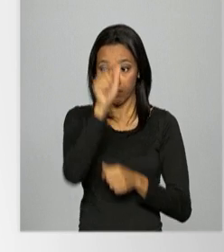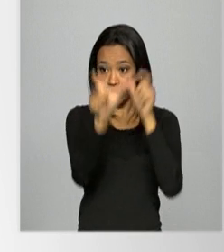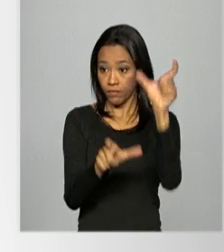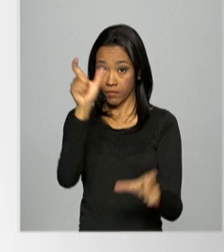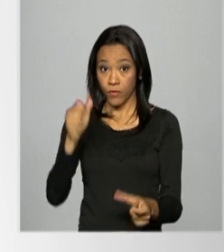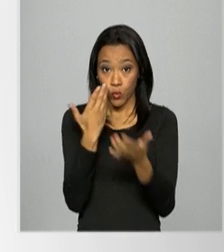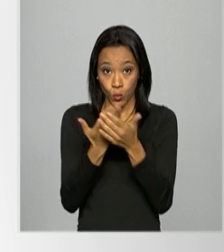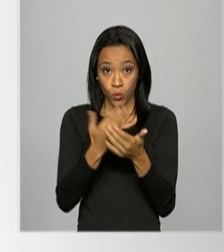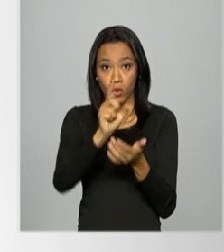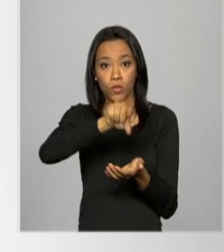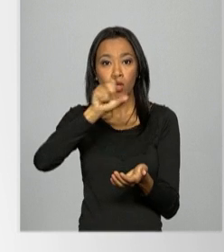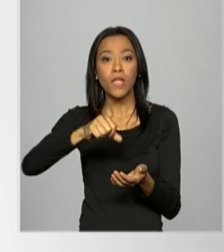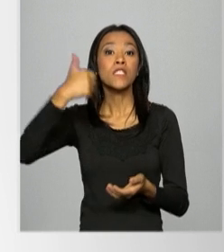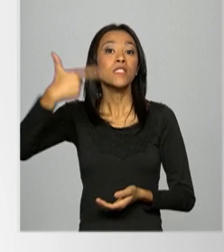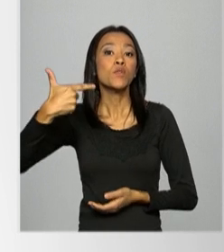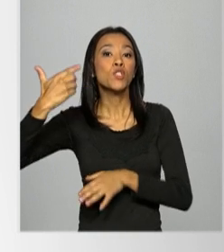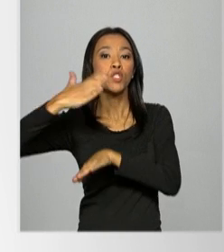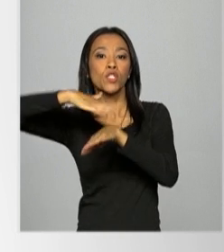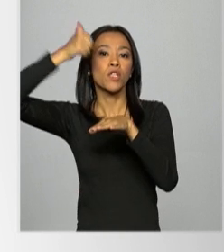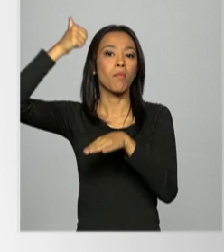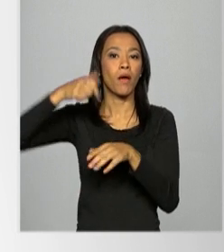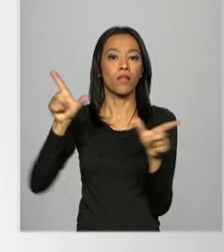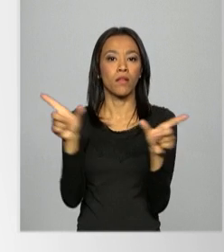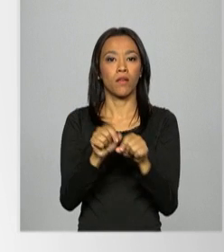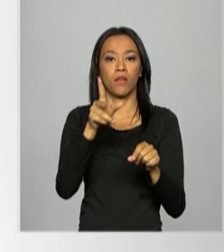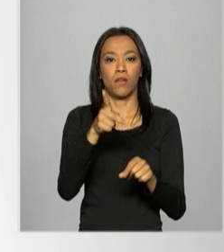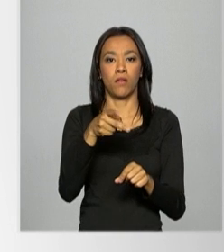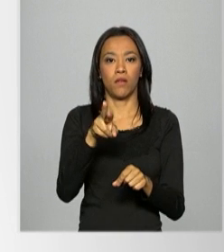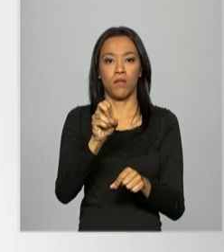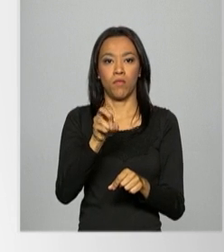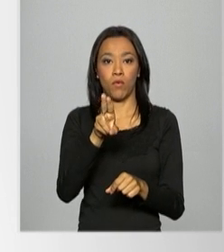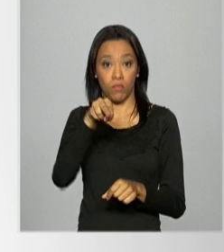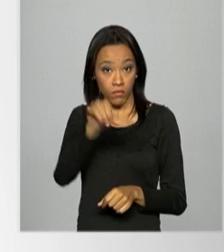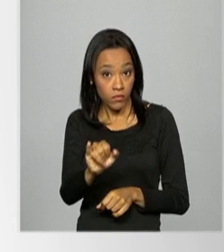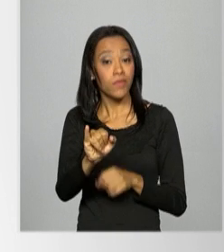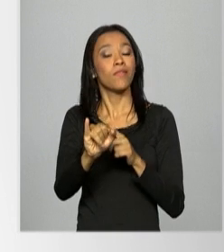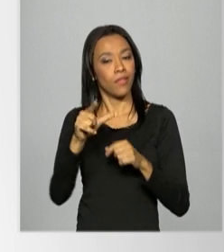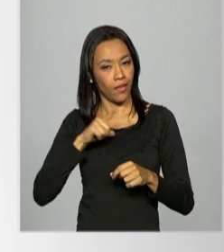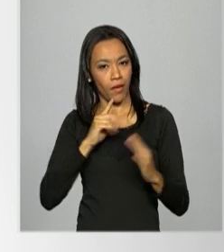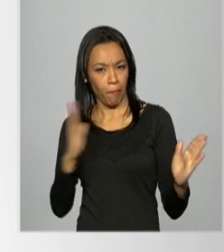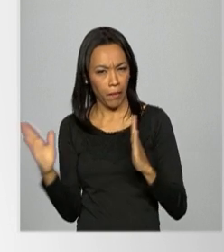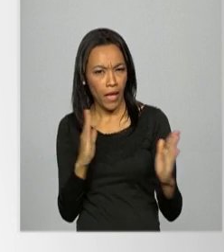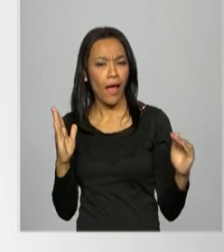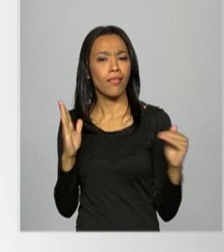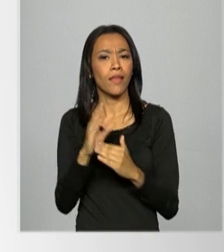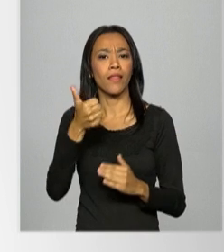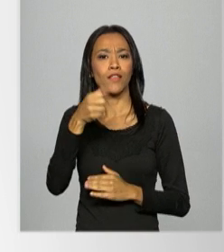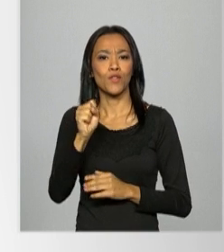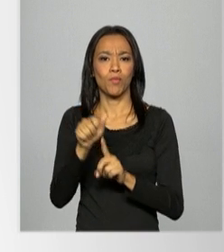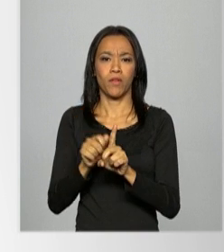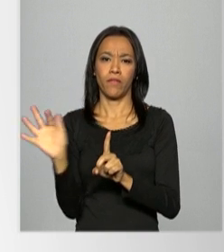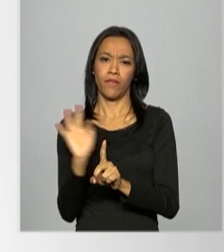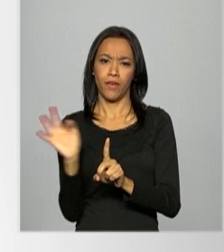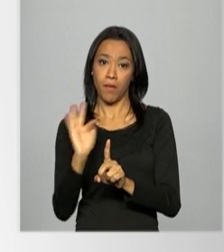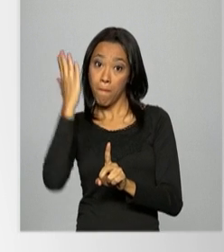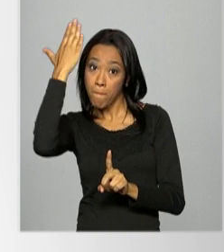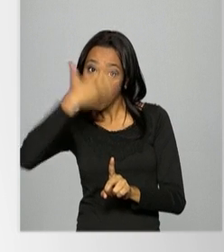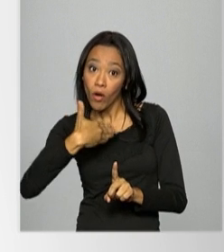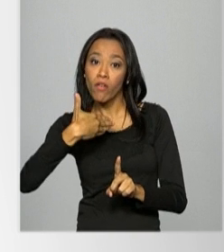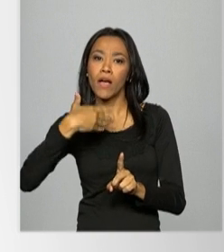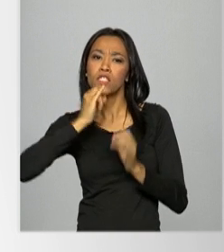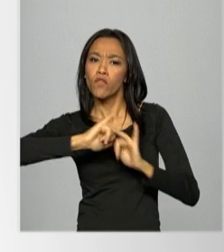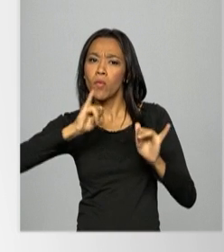estudante selecionado na segunda chamada do programa Universidade para Todos tem prazo até 18 de fevereiro para comprovar os